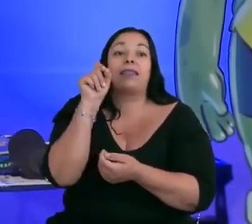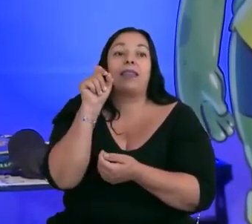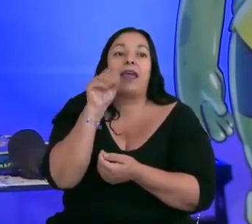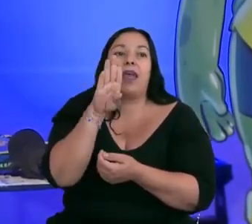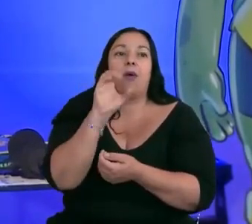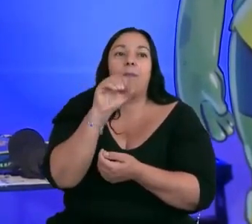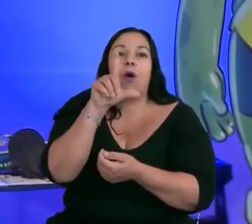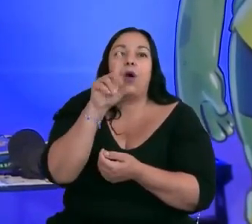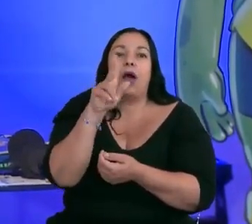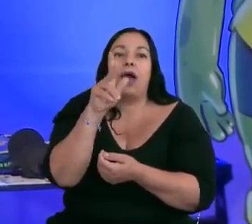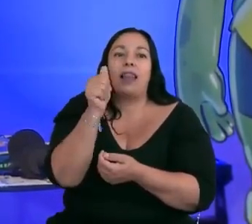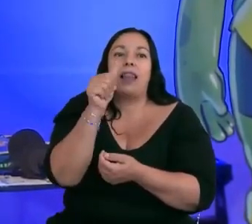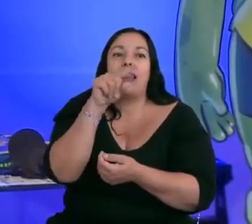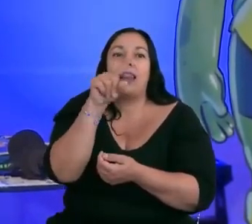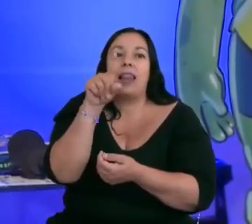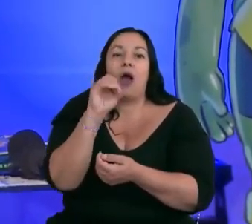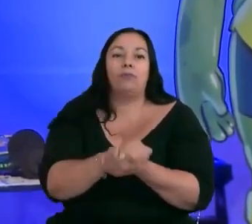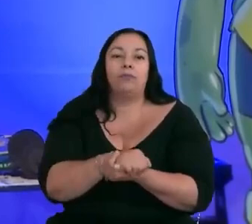Produção?